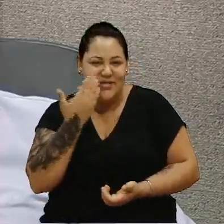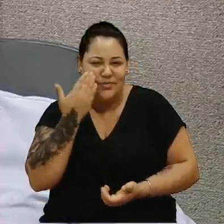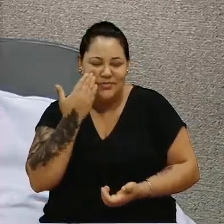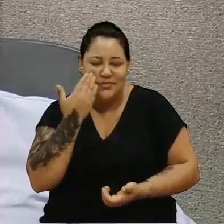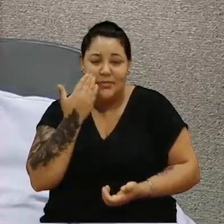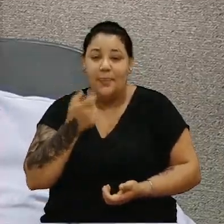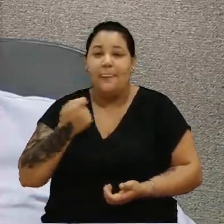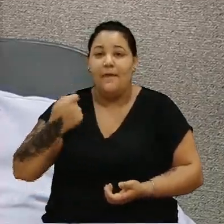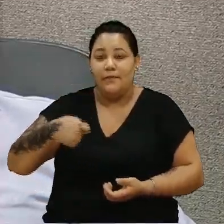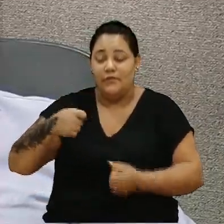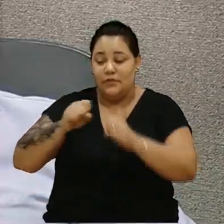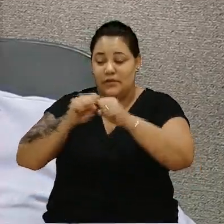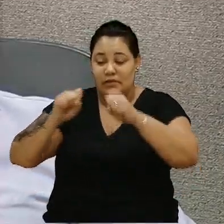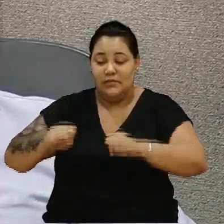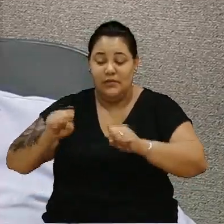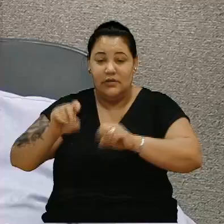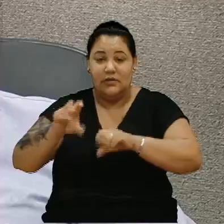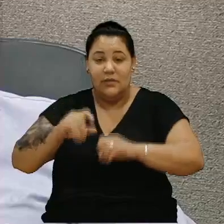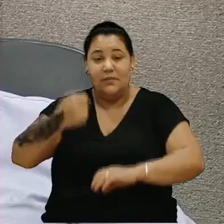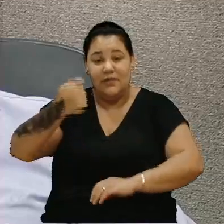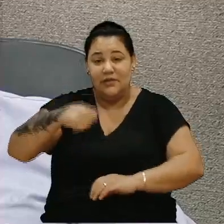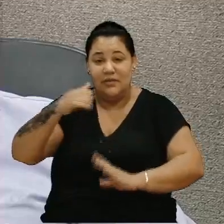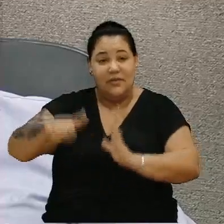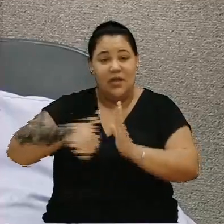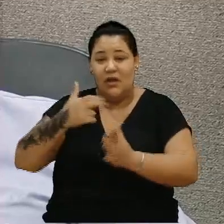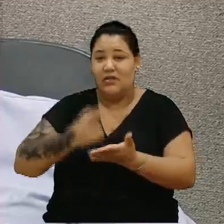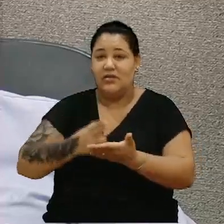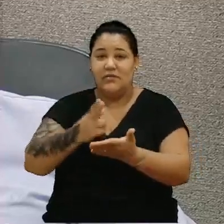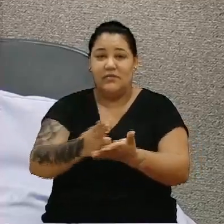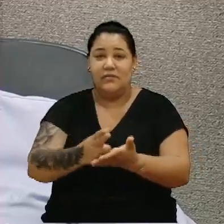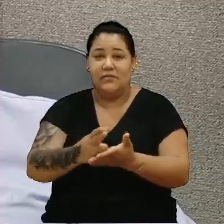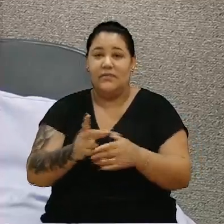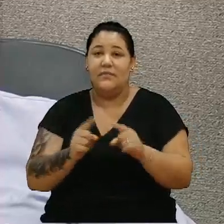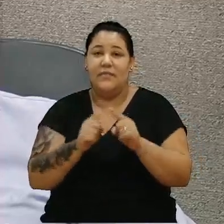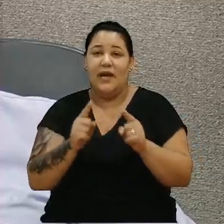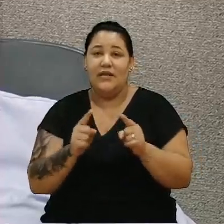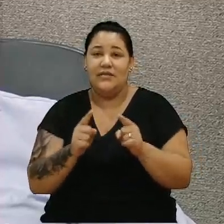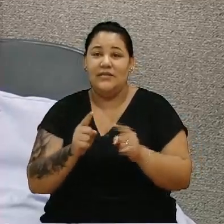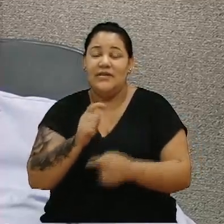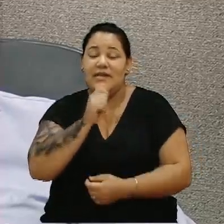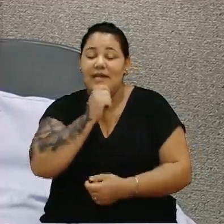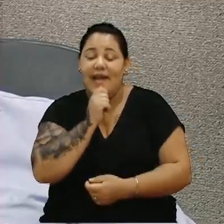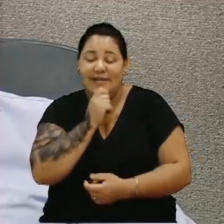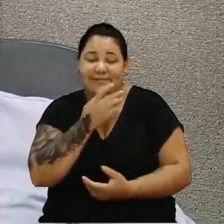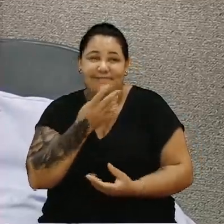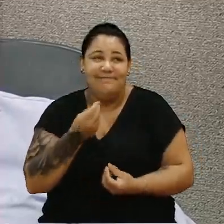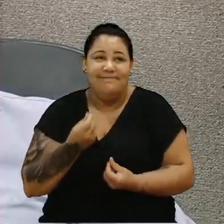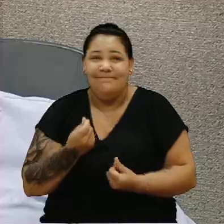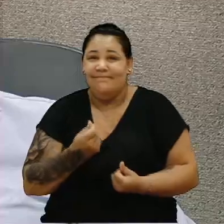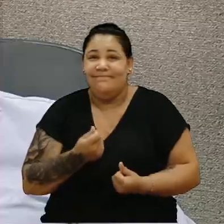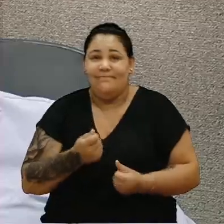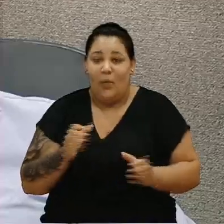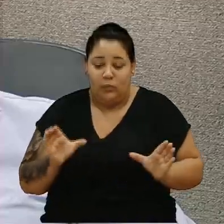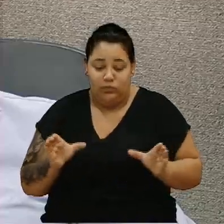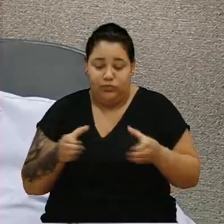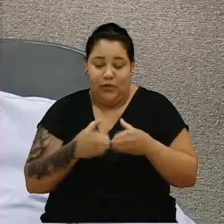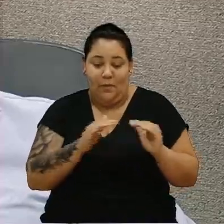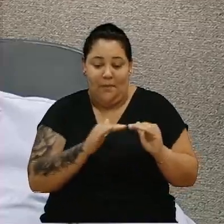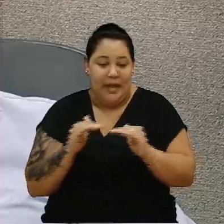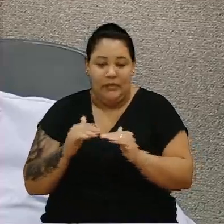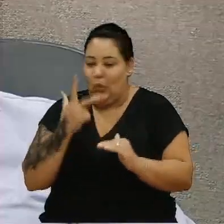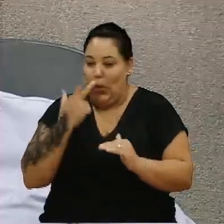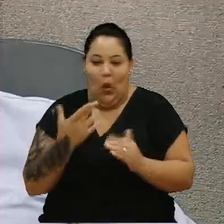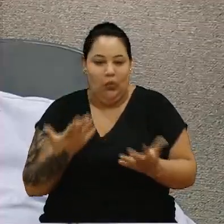gente precisa ampliar e melhorar sempre, mas que ainda enquadra muito as pessoas todas da mesma forma, no mesmo padrão, e a gente